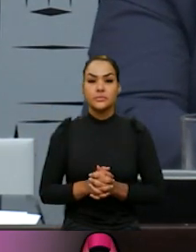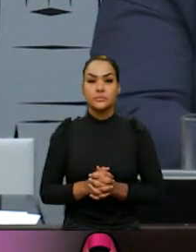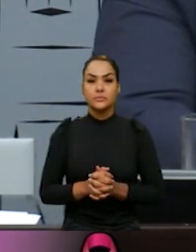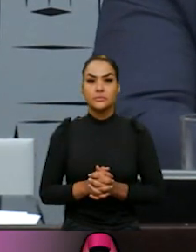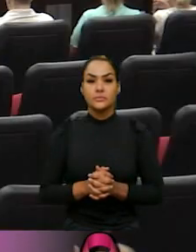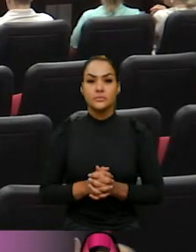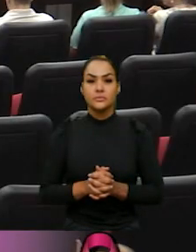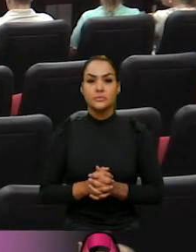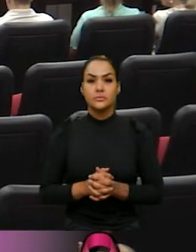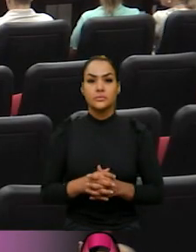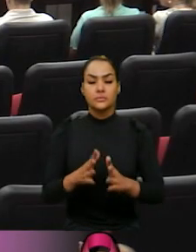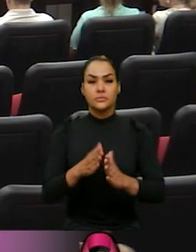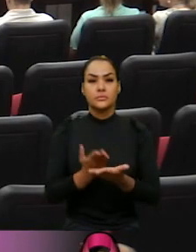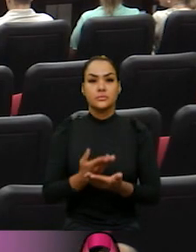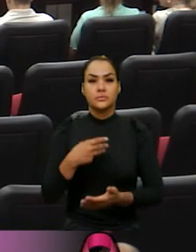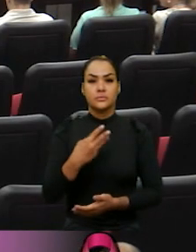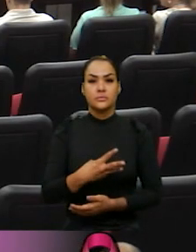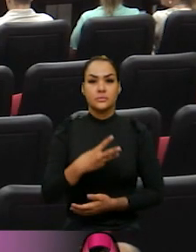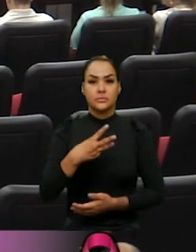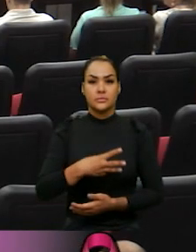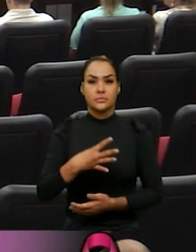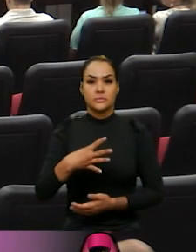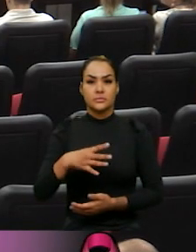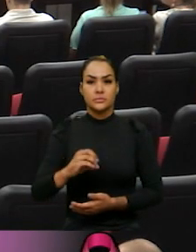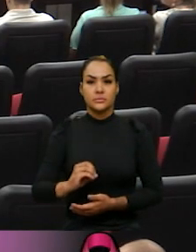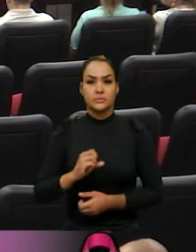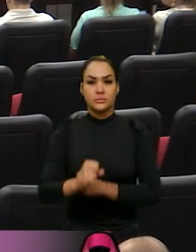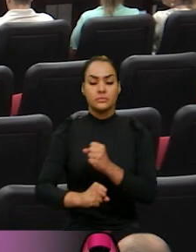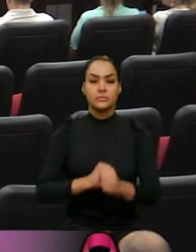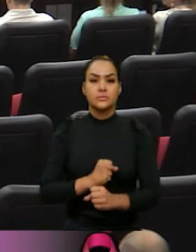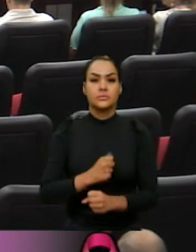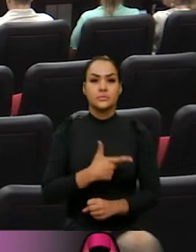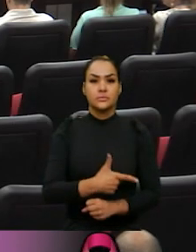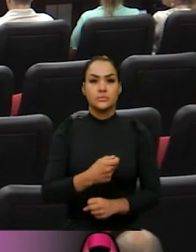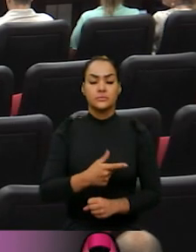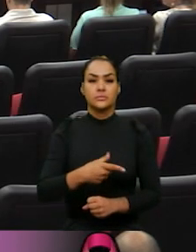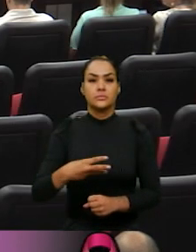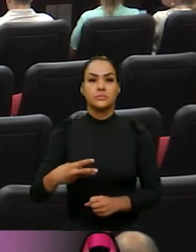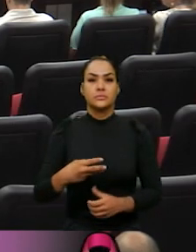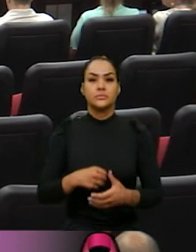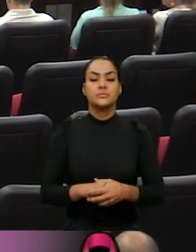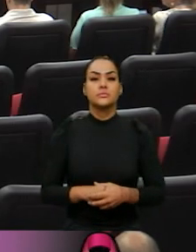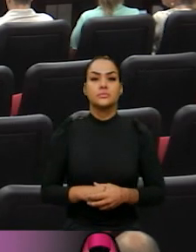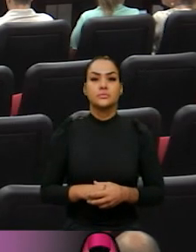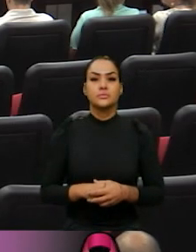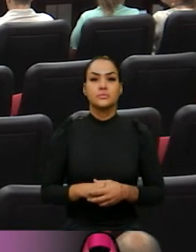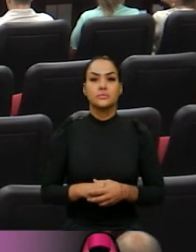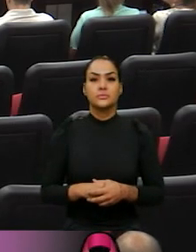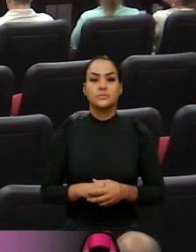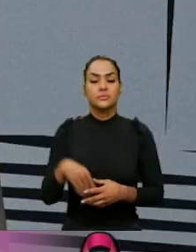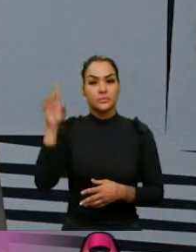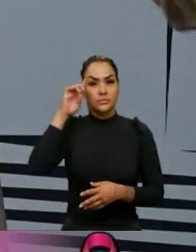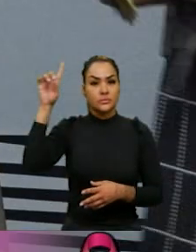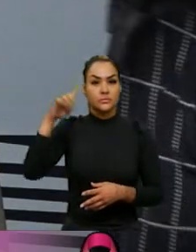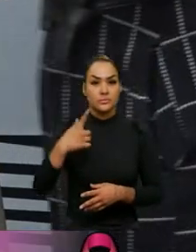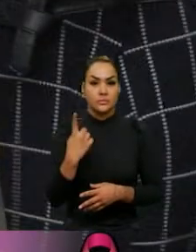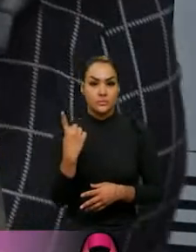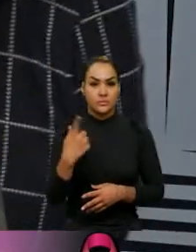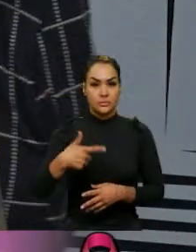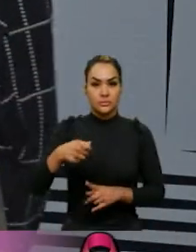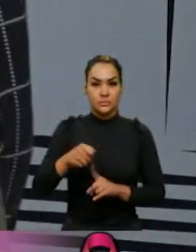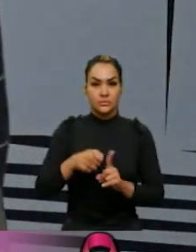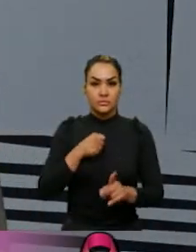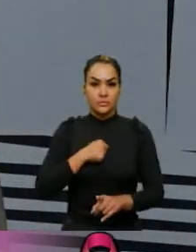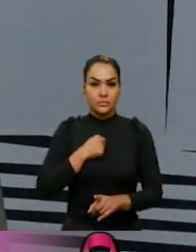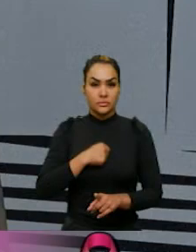número 340 de 2023. Senhora presidente, considerando que foi realizada no dia 12 de agosto, no